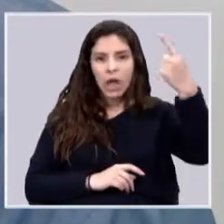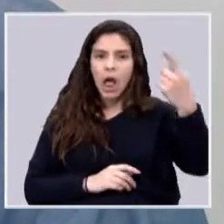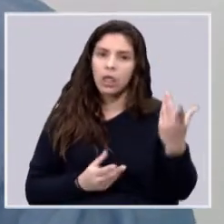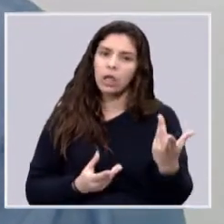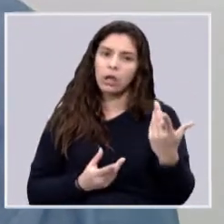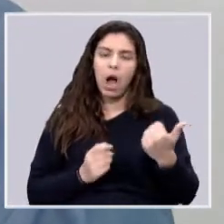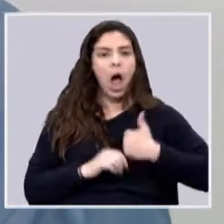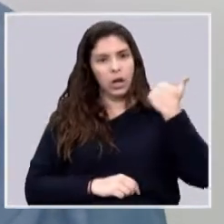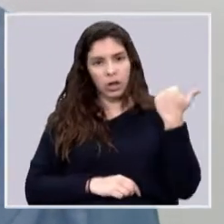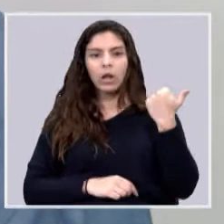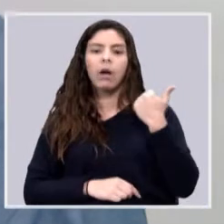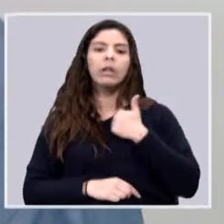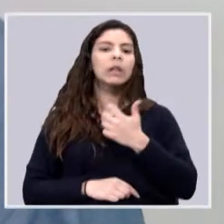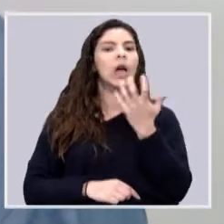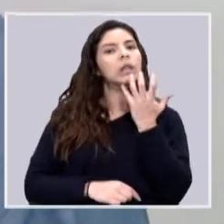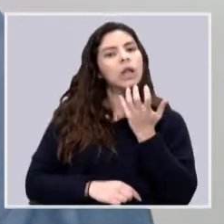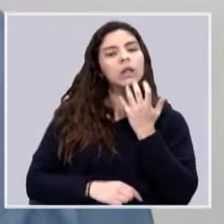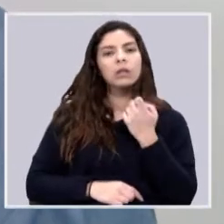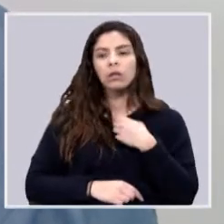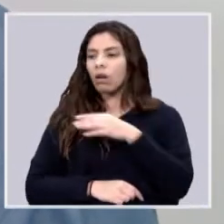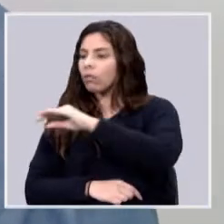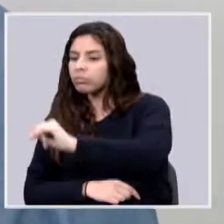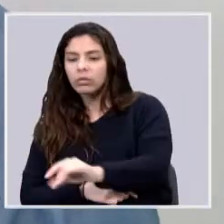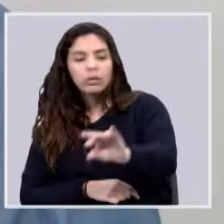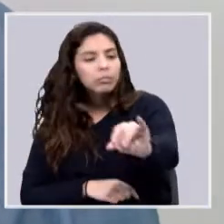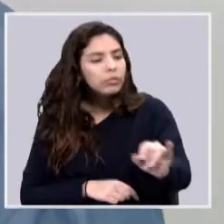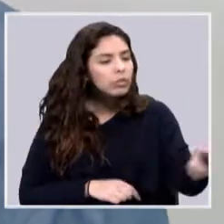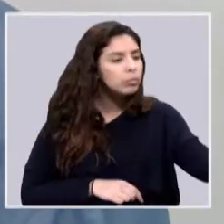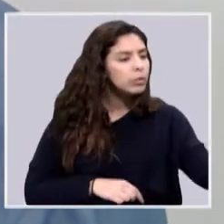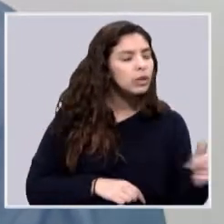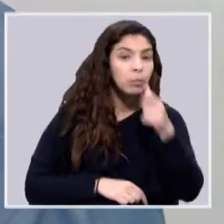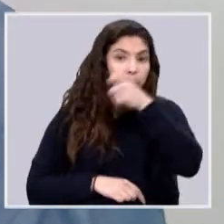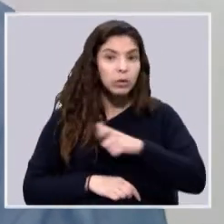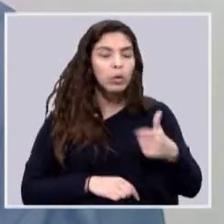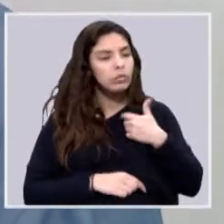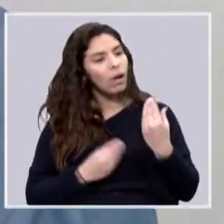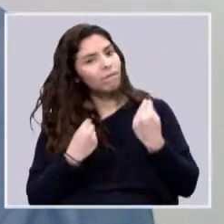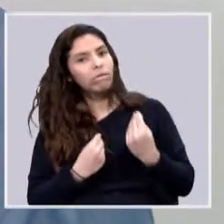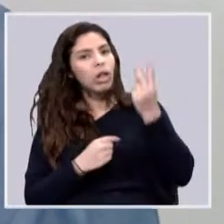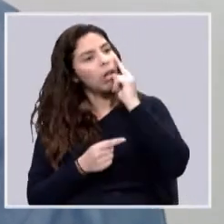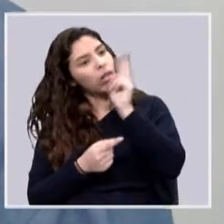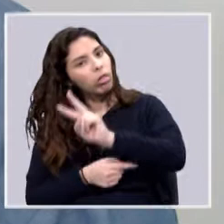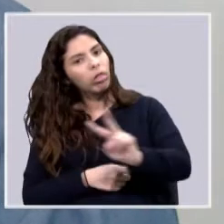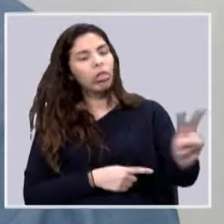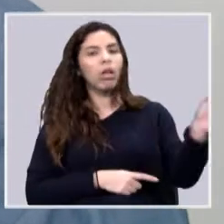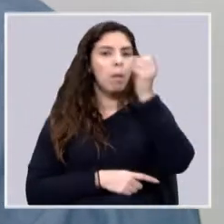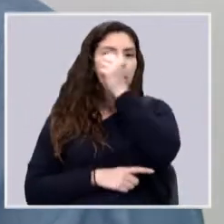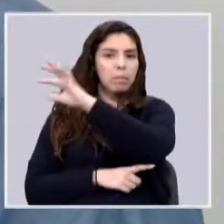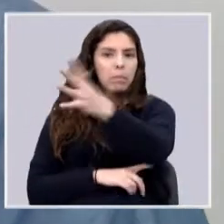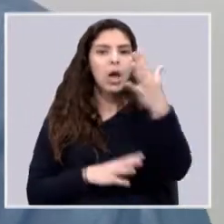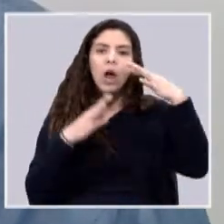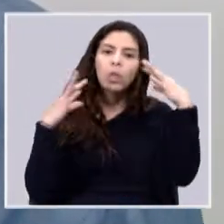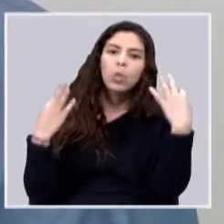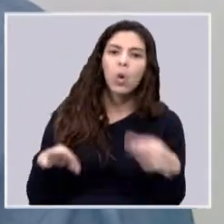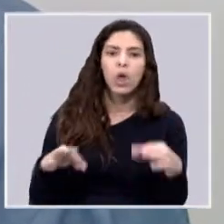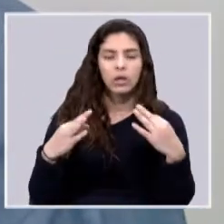e mais frágeis. Isto também é uma forma de alguma forma, proteger alguns pontos que nos interessa, que quem se interessa pela paisagem os visite, mas